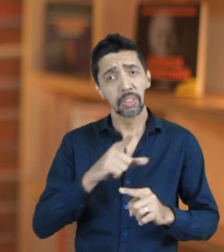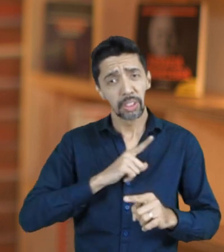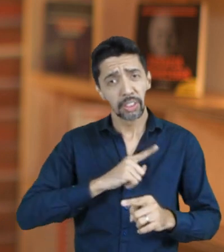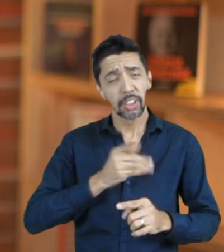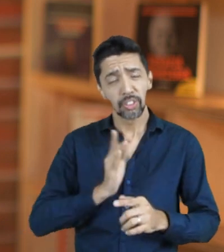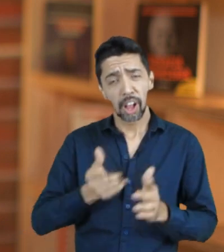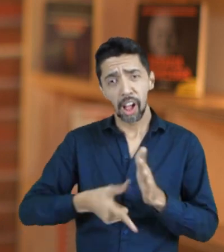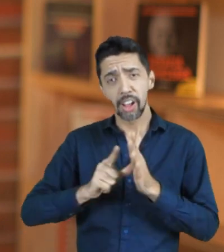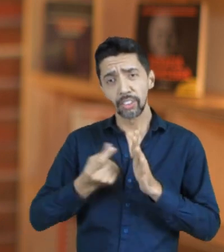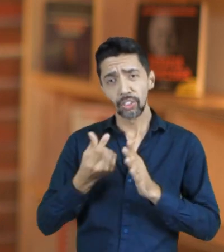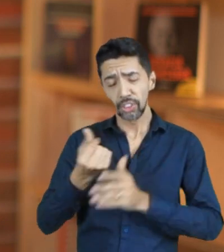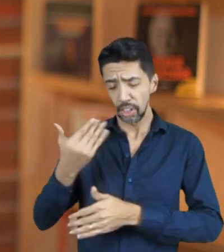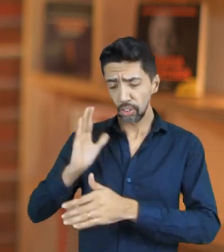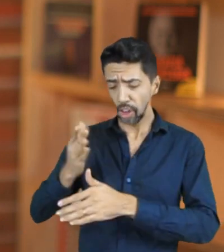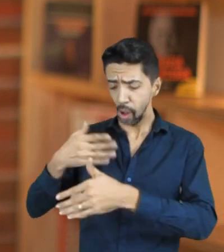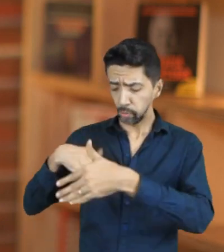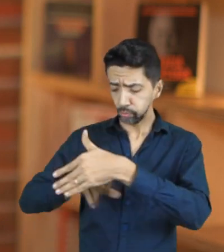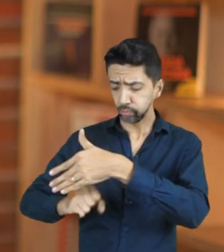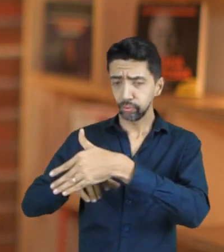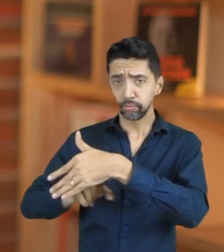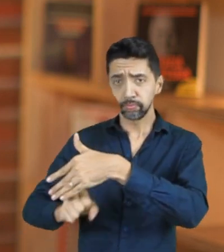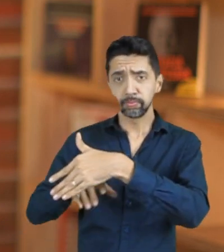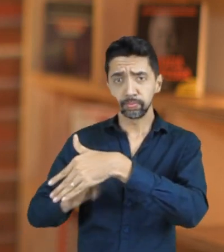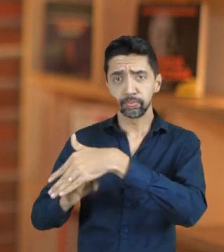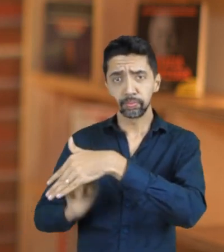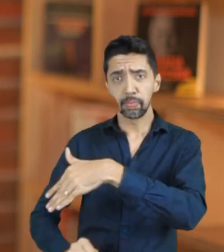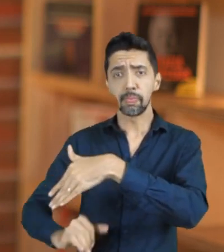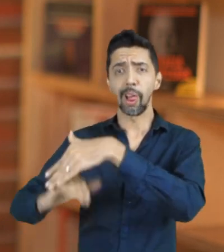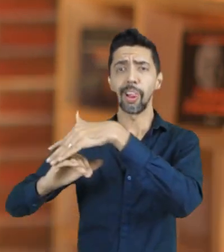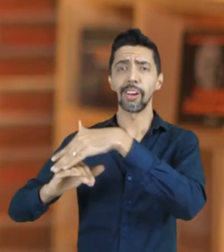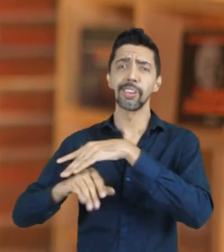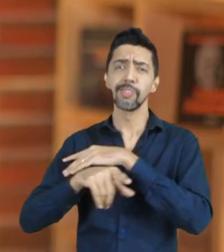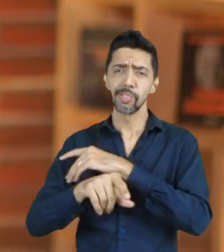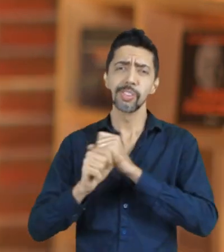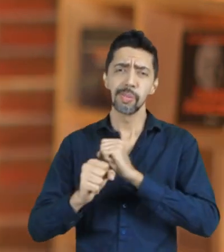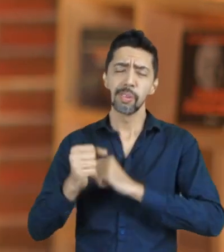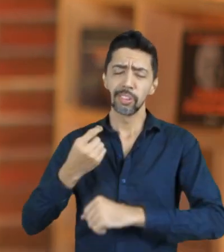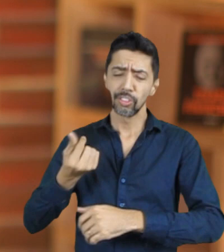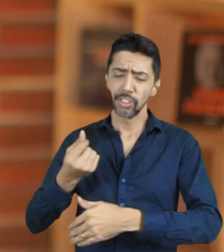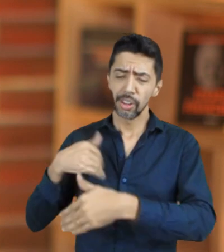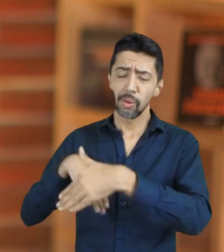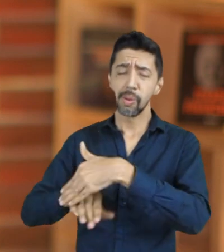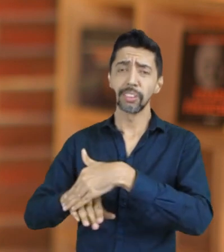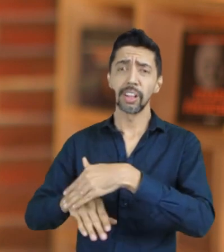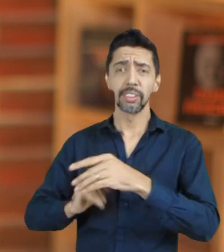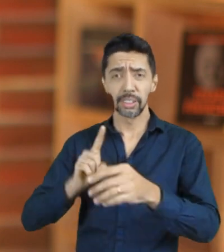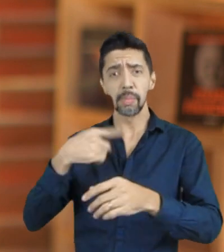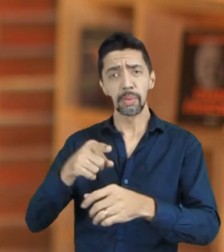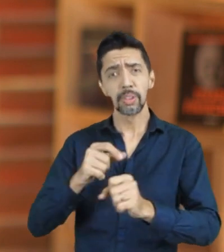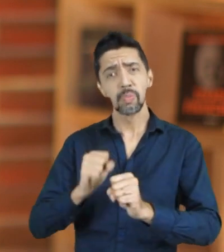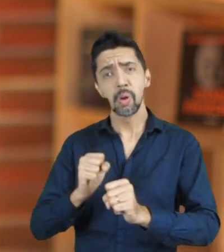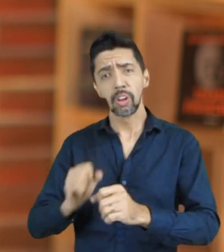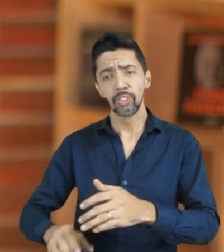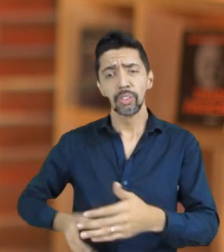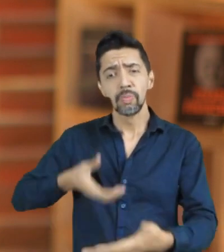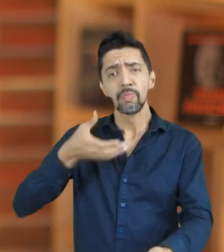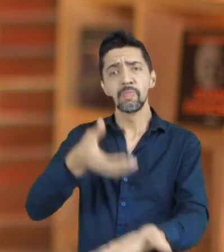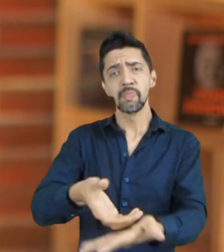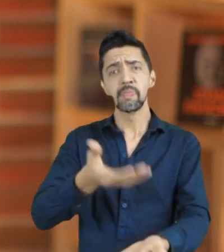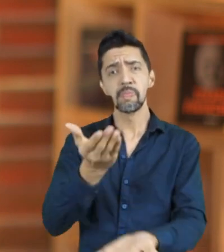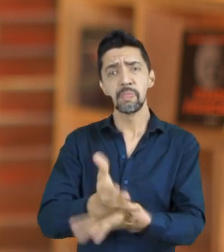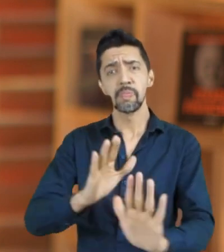recurso guardado a qualquer momento posso ir lá que tá essa situação eu sempre falo que as pessoas que têm a educação